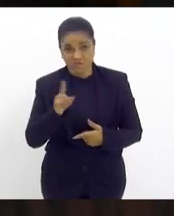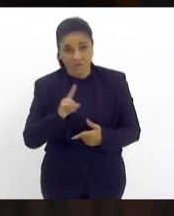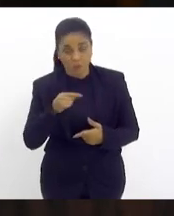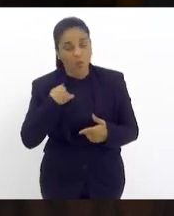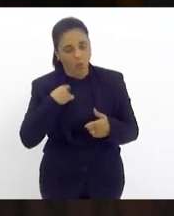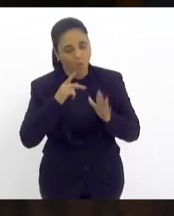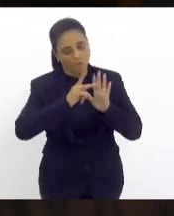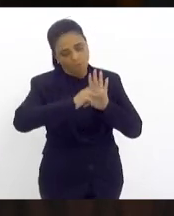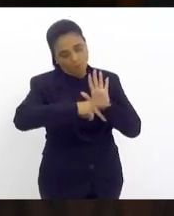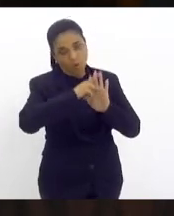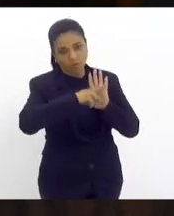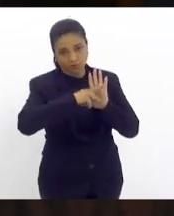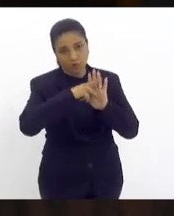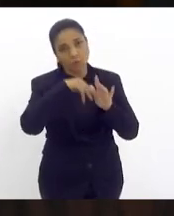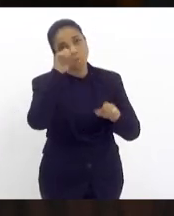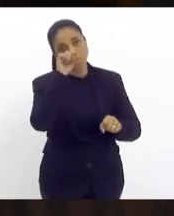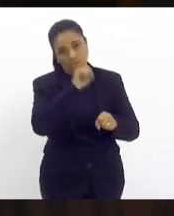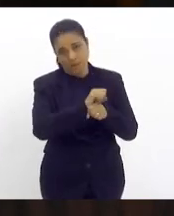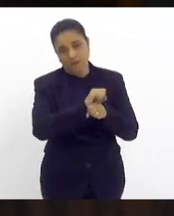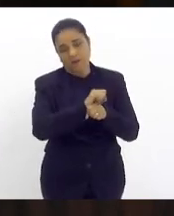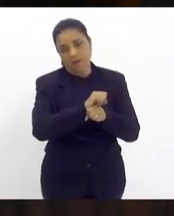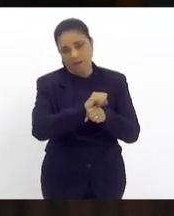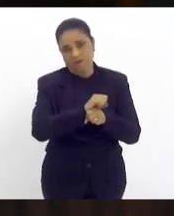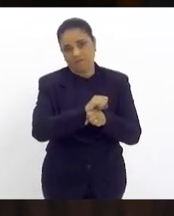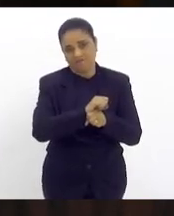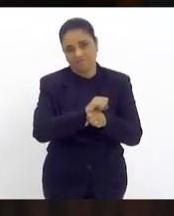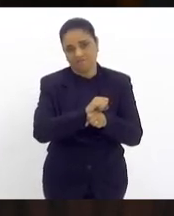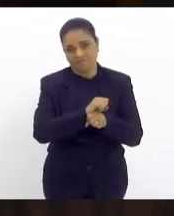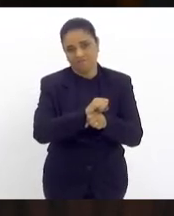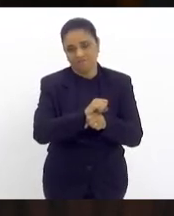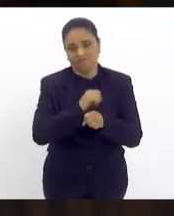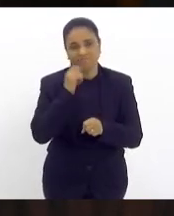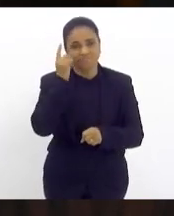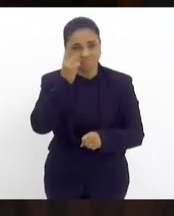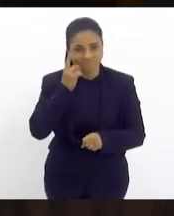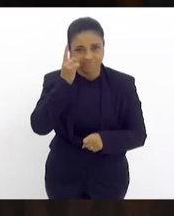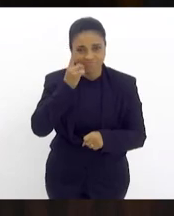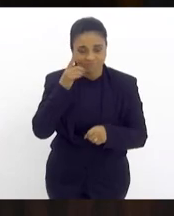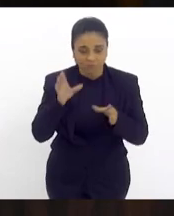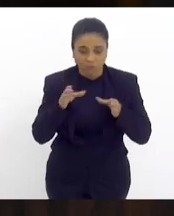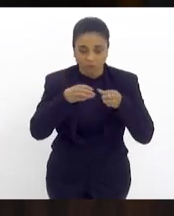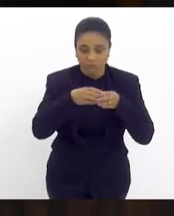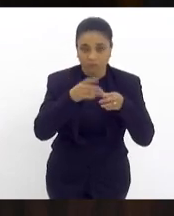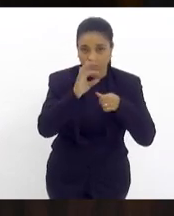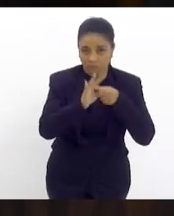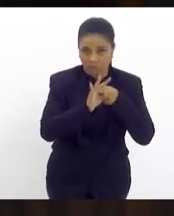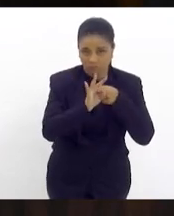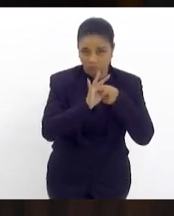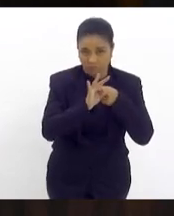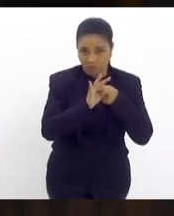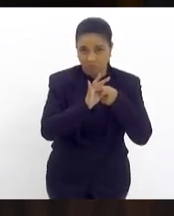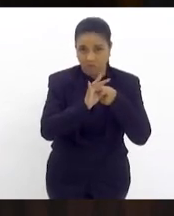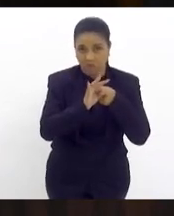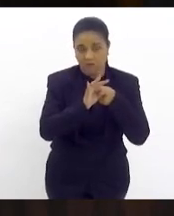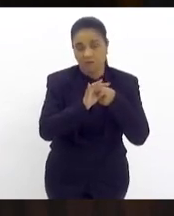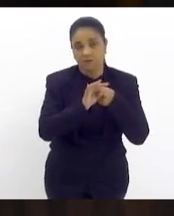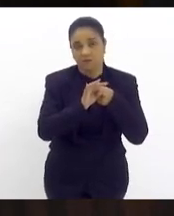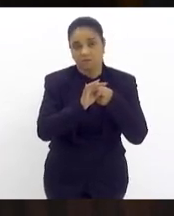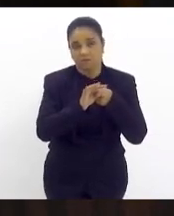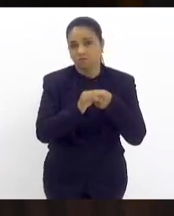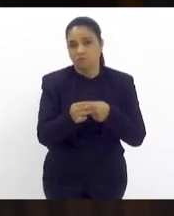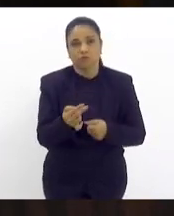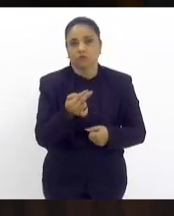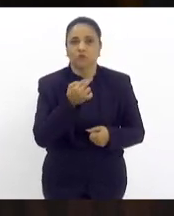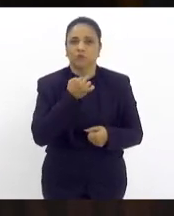parado certo na mão de alguns deputados nas comissões que estão parado não podemos fazer isso